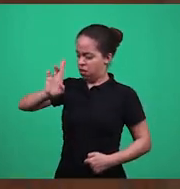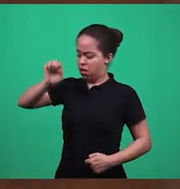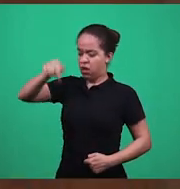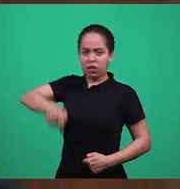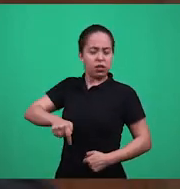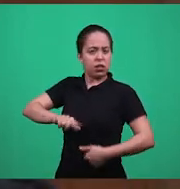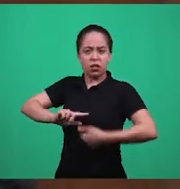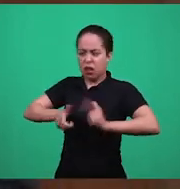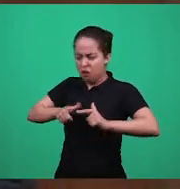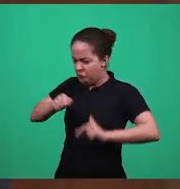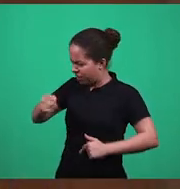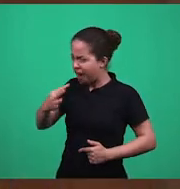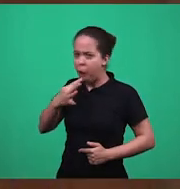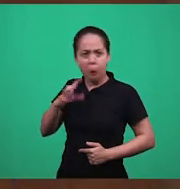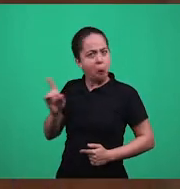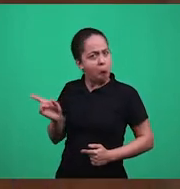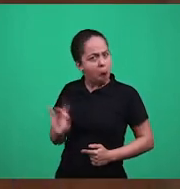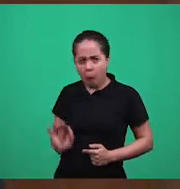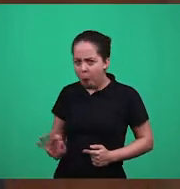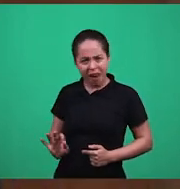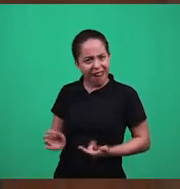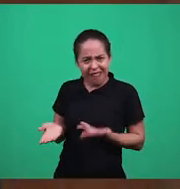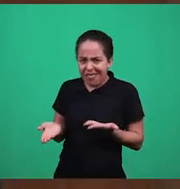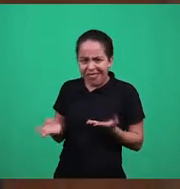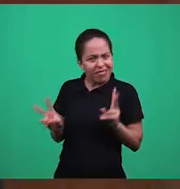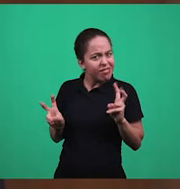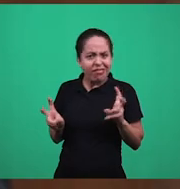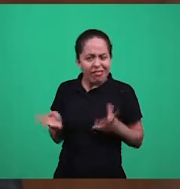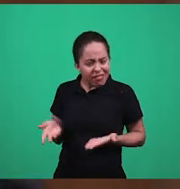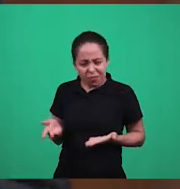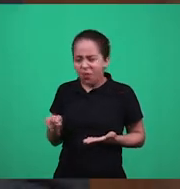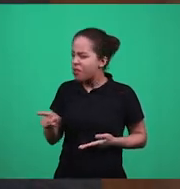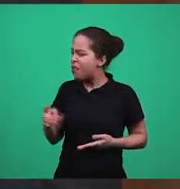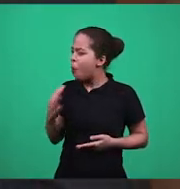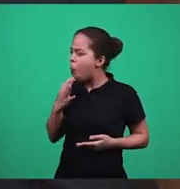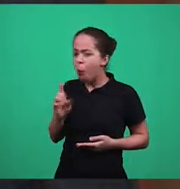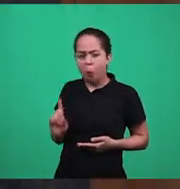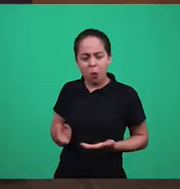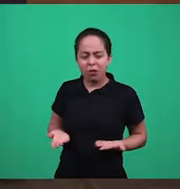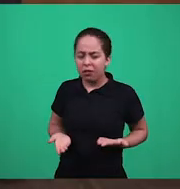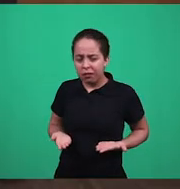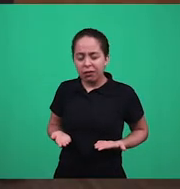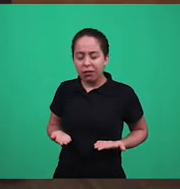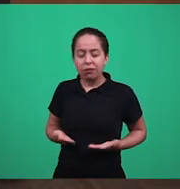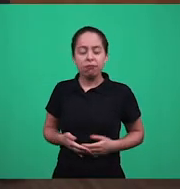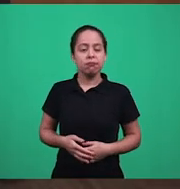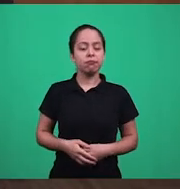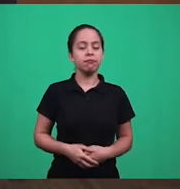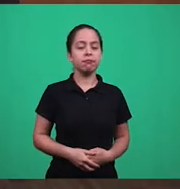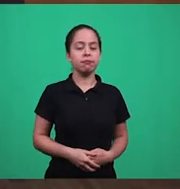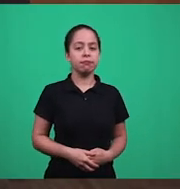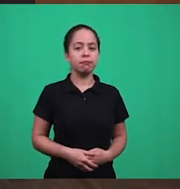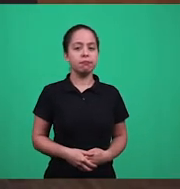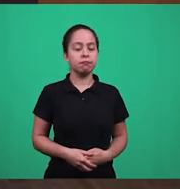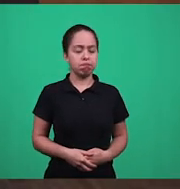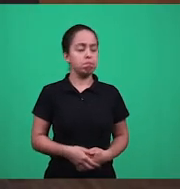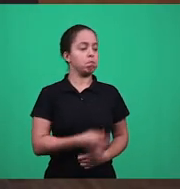és religioso, conhecedor das Escrituras e não tem esse conhecimento?